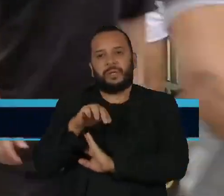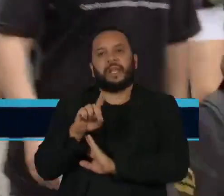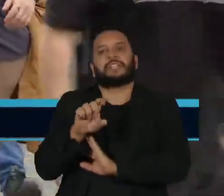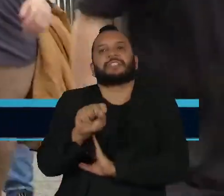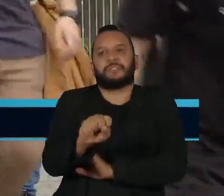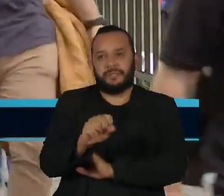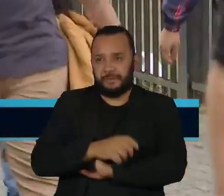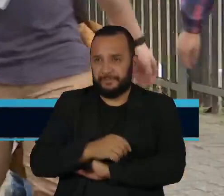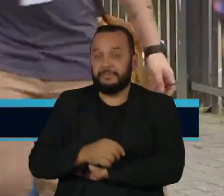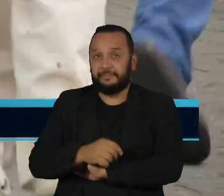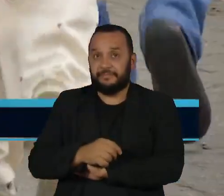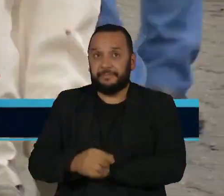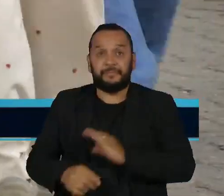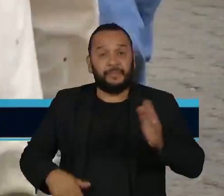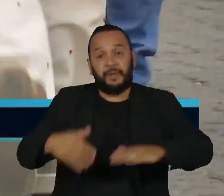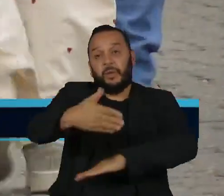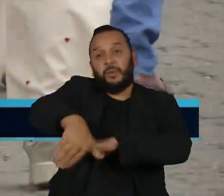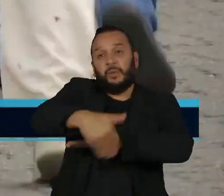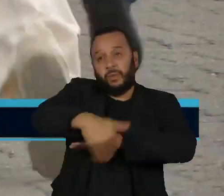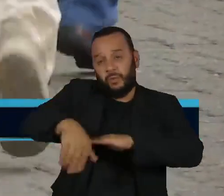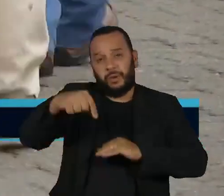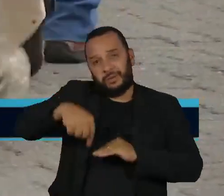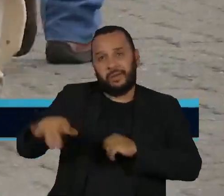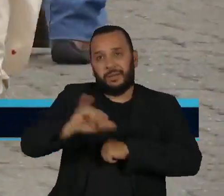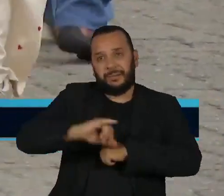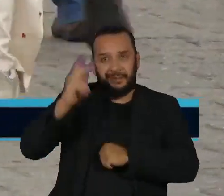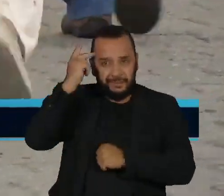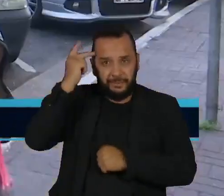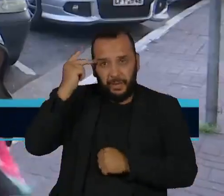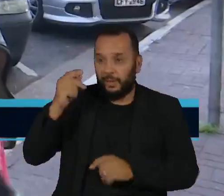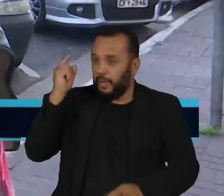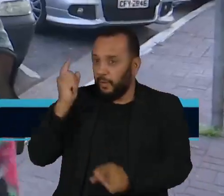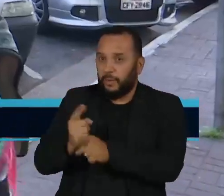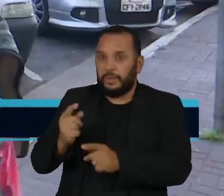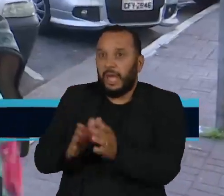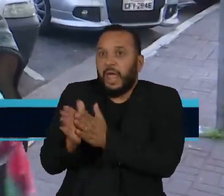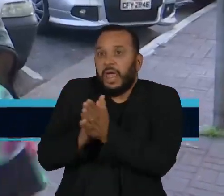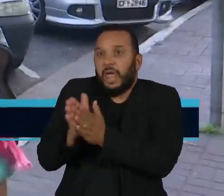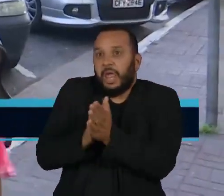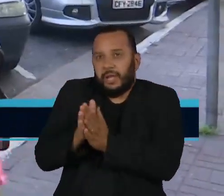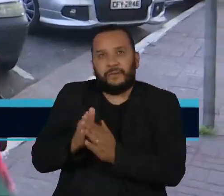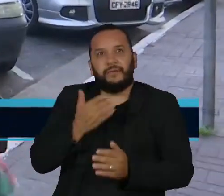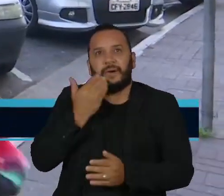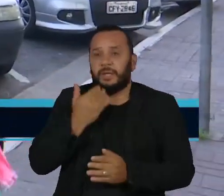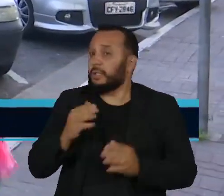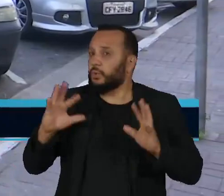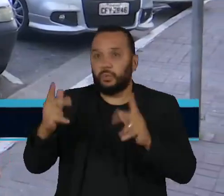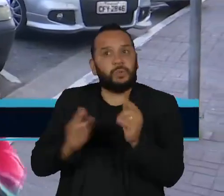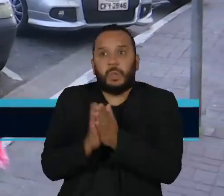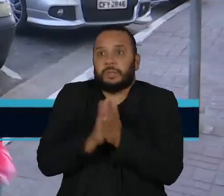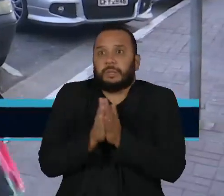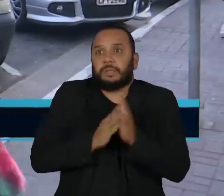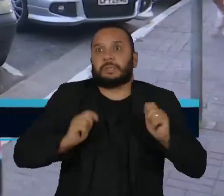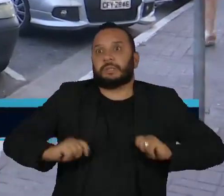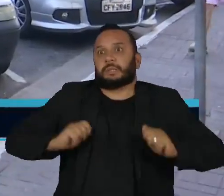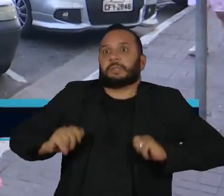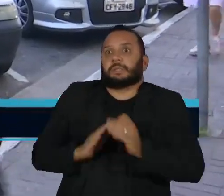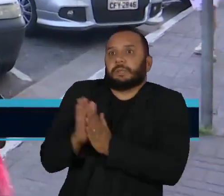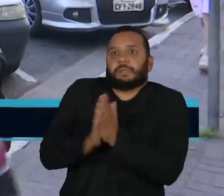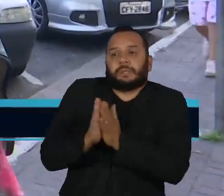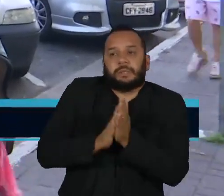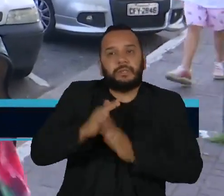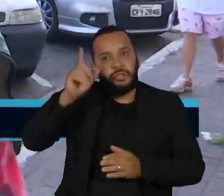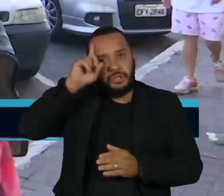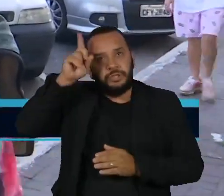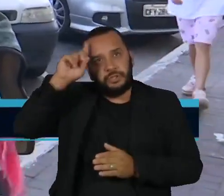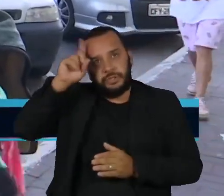paulista, encontrar alguém que se considera ansioso é fácil. Eu sou muito ansiosa, tudo me deixa ansiosa. O dia a dia